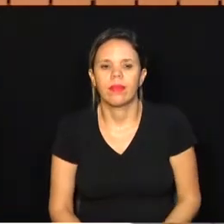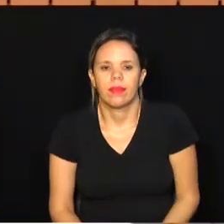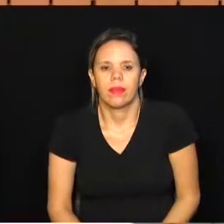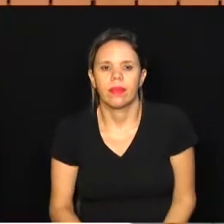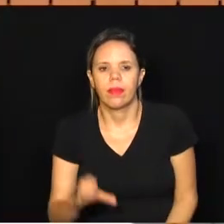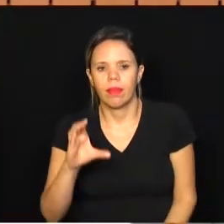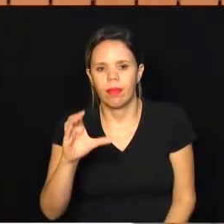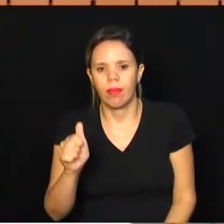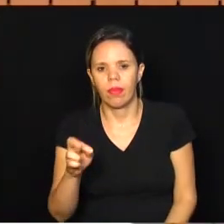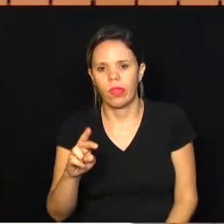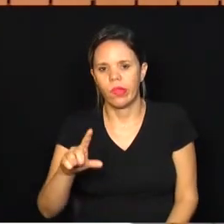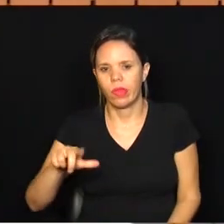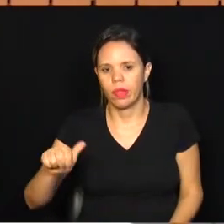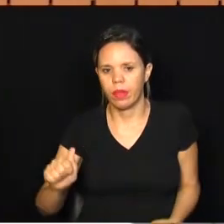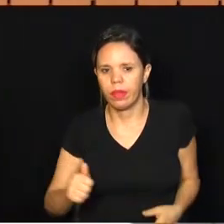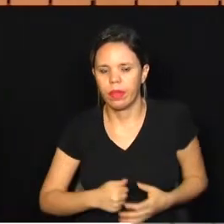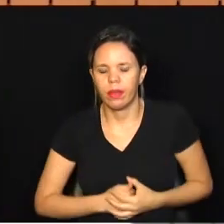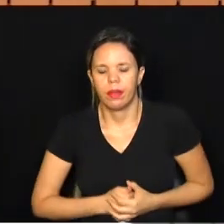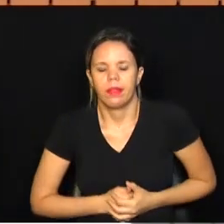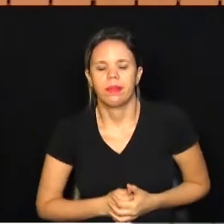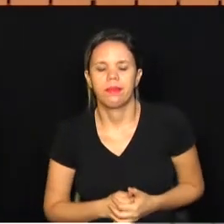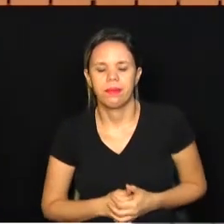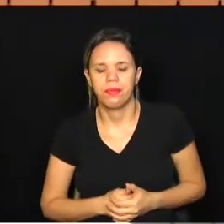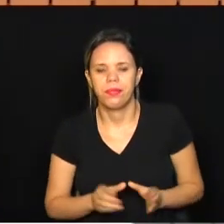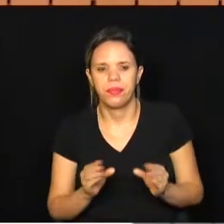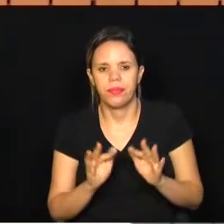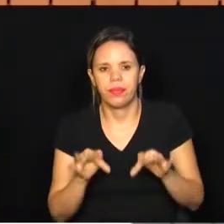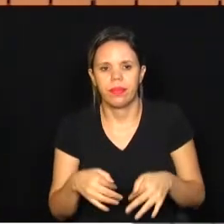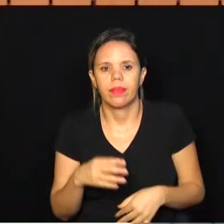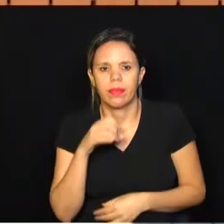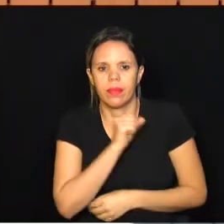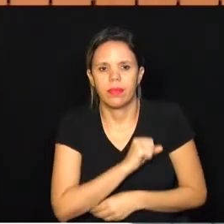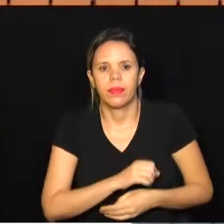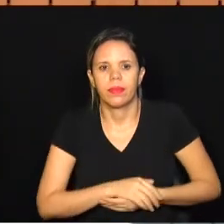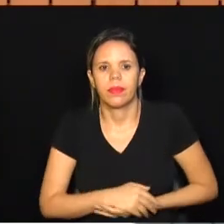Carolina, você quer fazer aí as suas considerações finais, bem rapidinho?